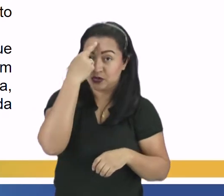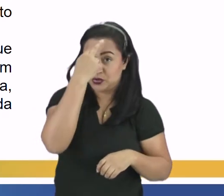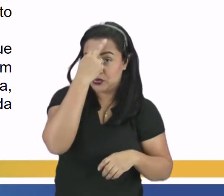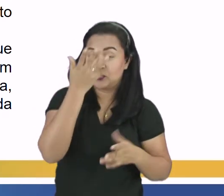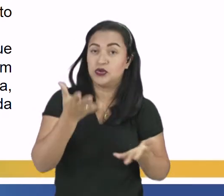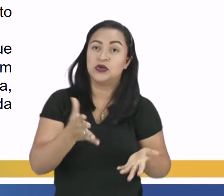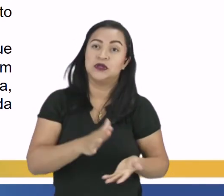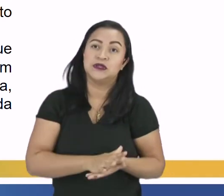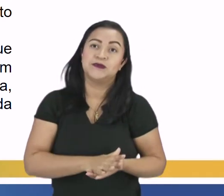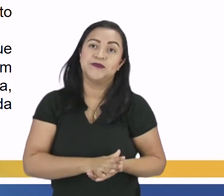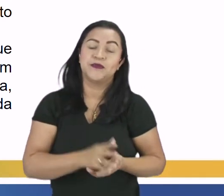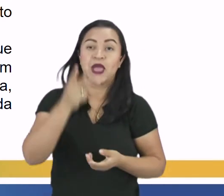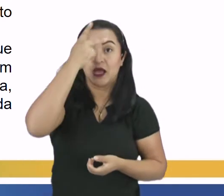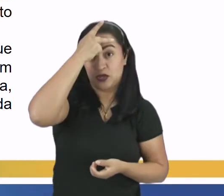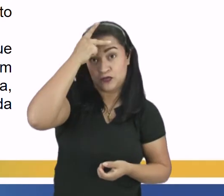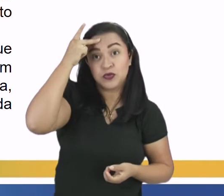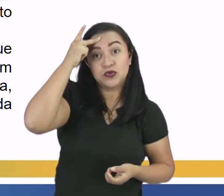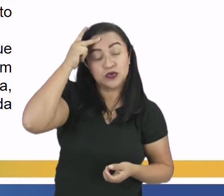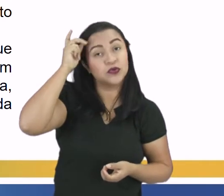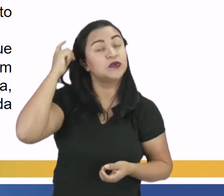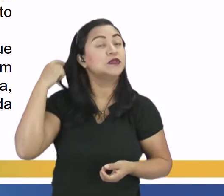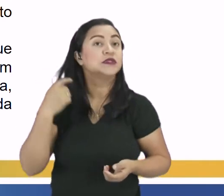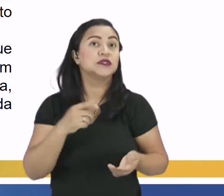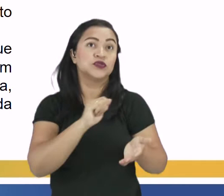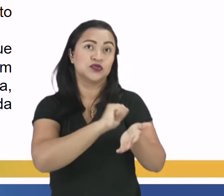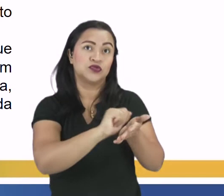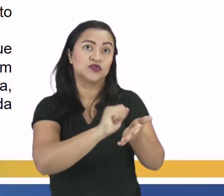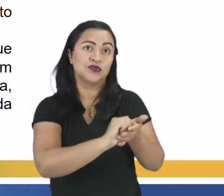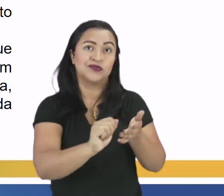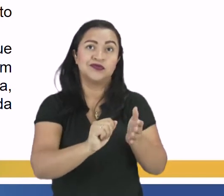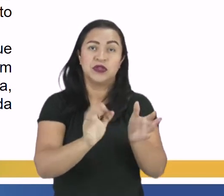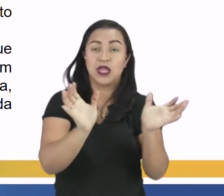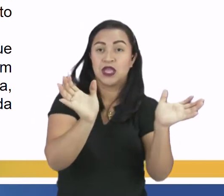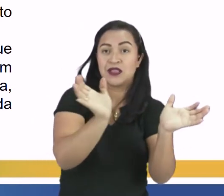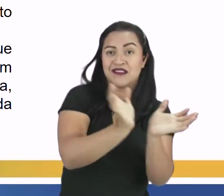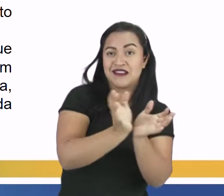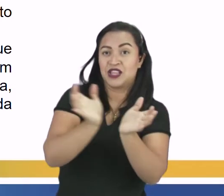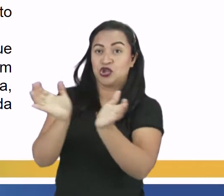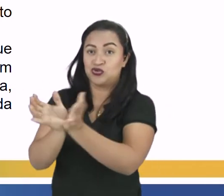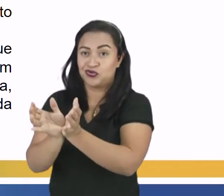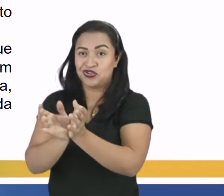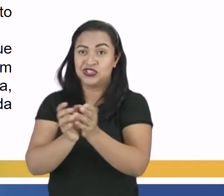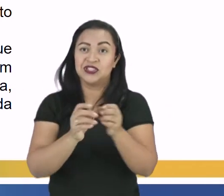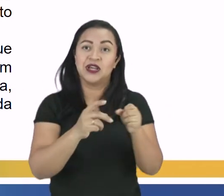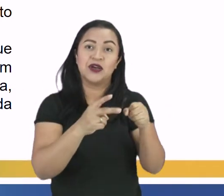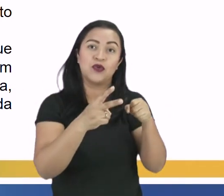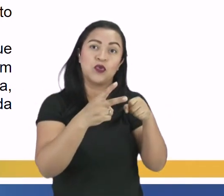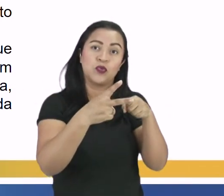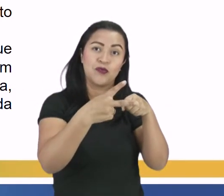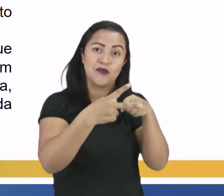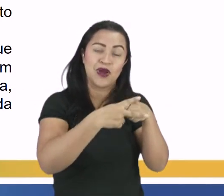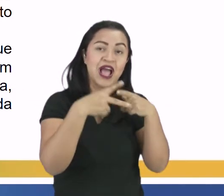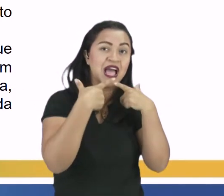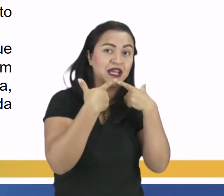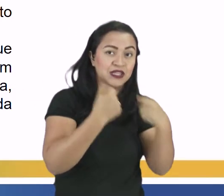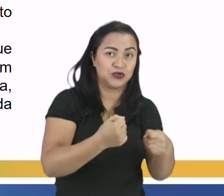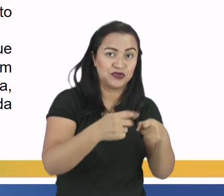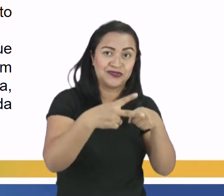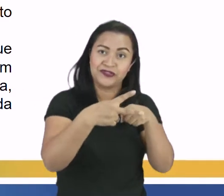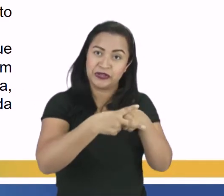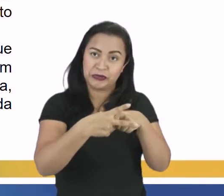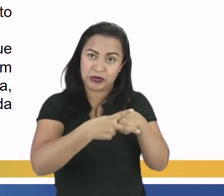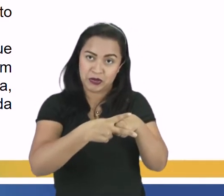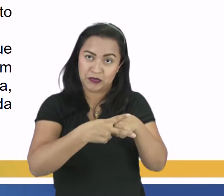Os linguistas, eles dividem a linguagem em 2 grandes grupos, verbal e não verbal, tá certo? Então, a linguagem